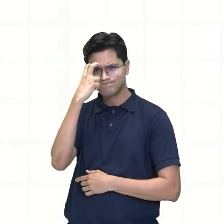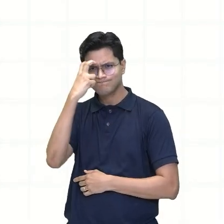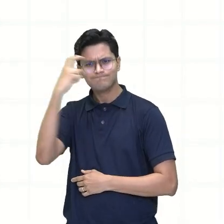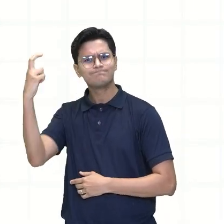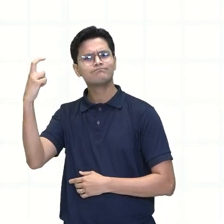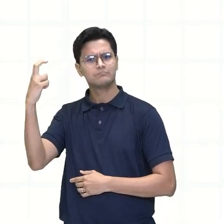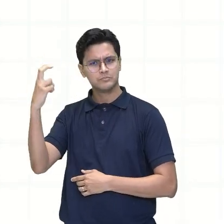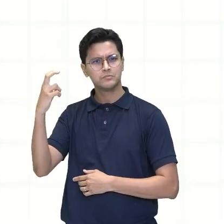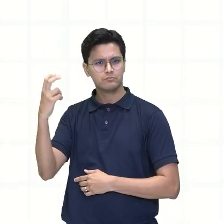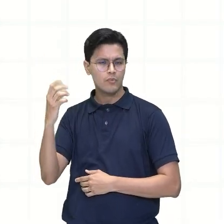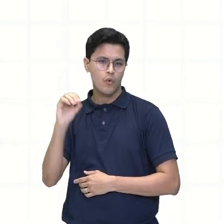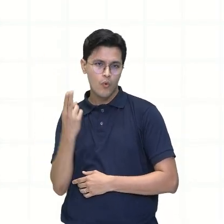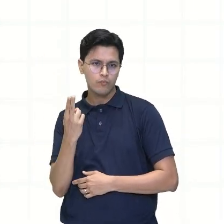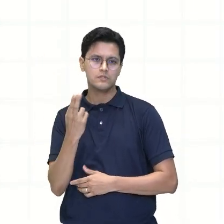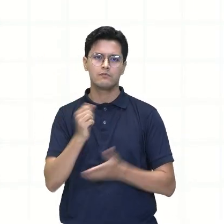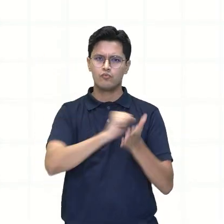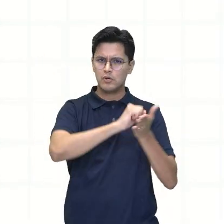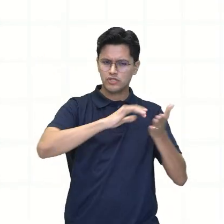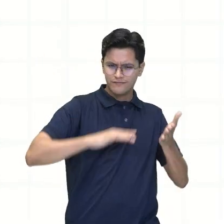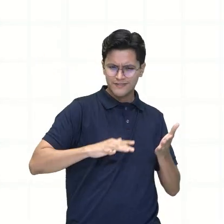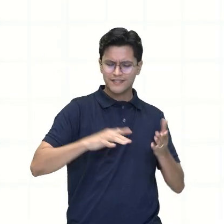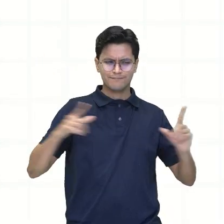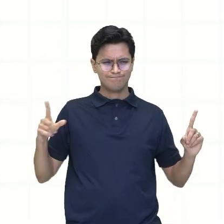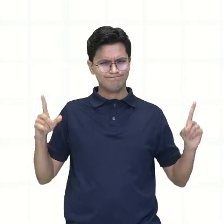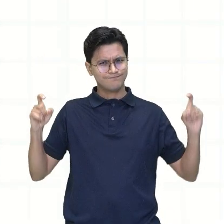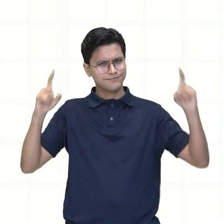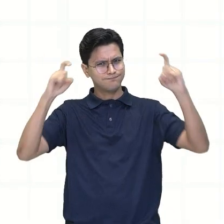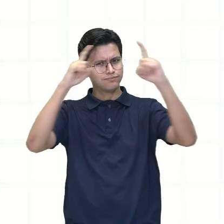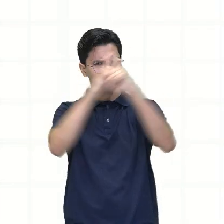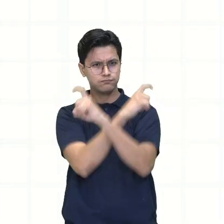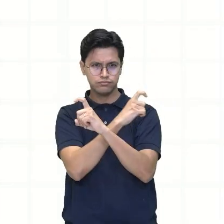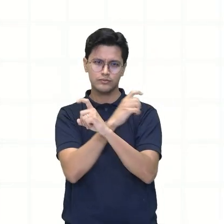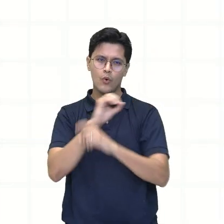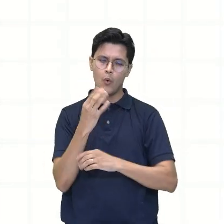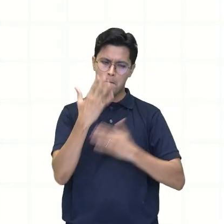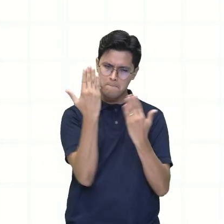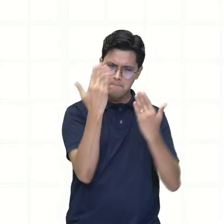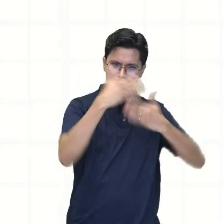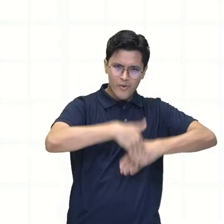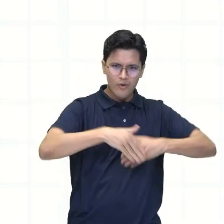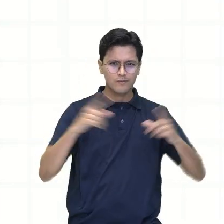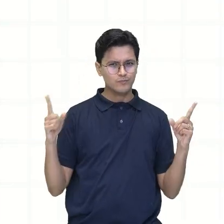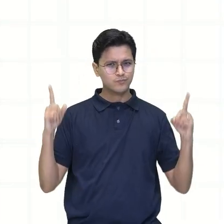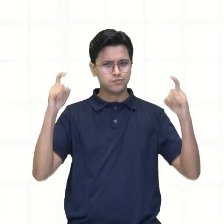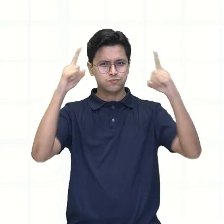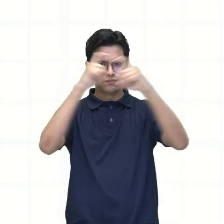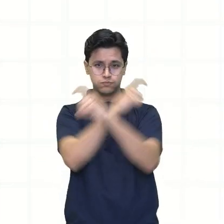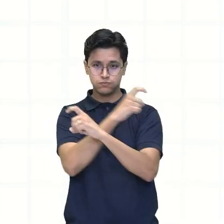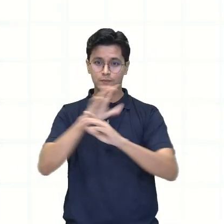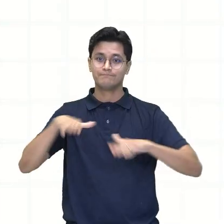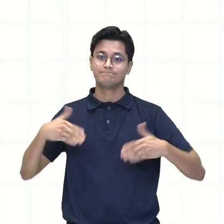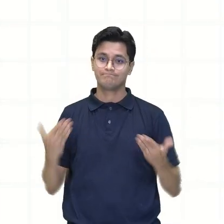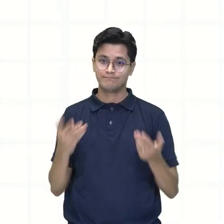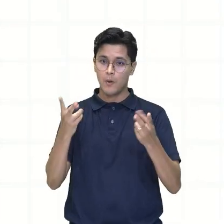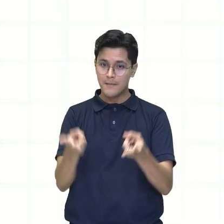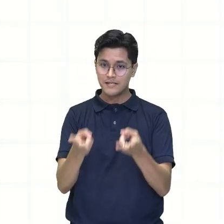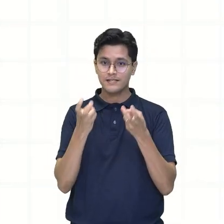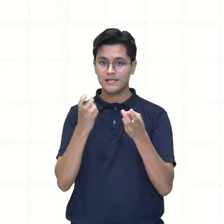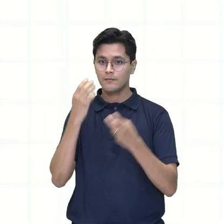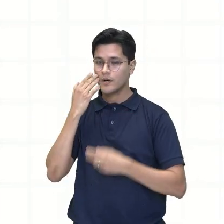extremamente difícil, a prova está muito difícil. Então, verifiquem que inteligente,